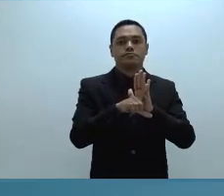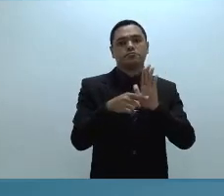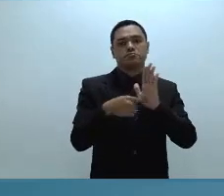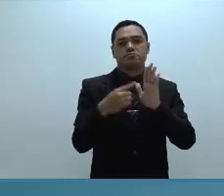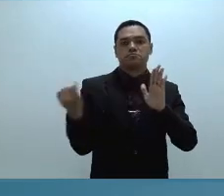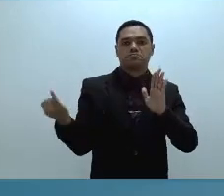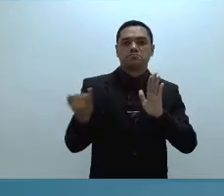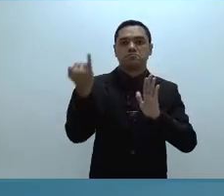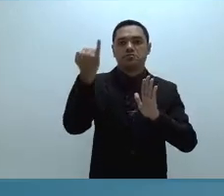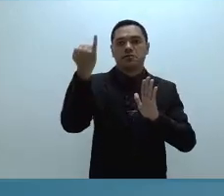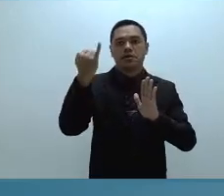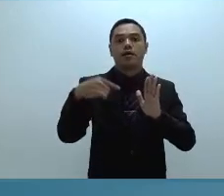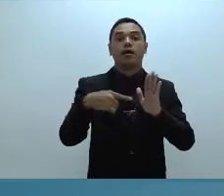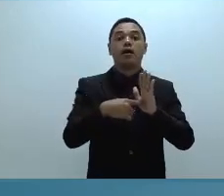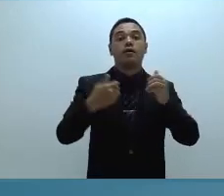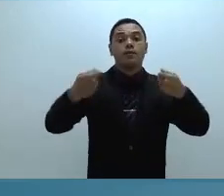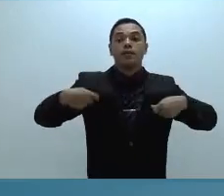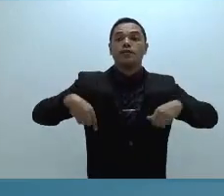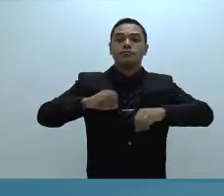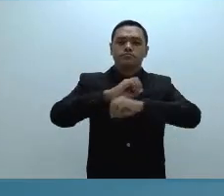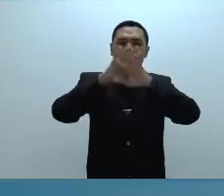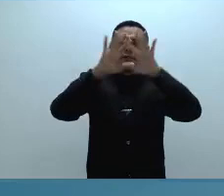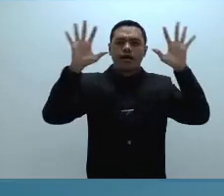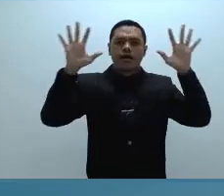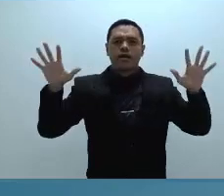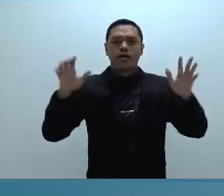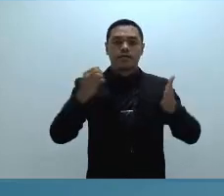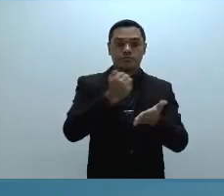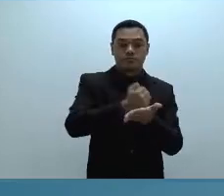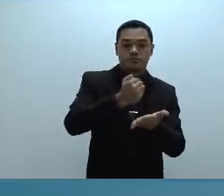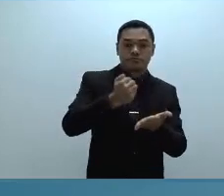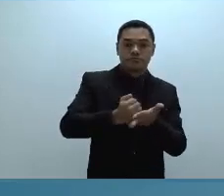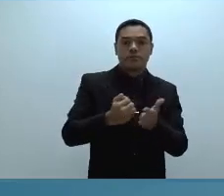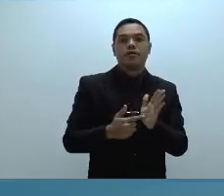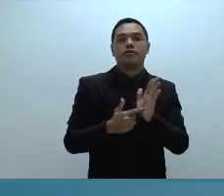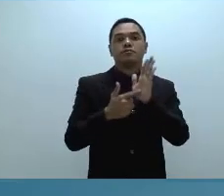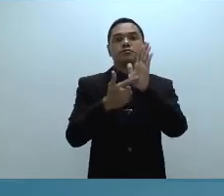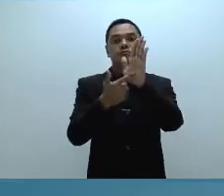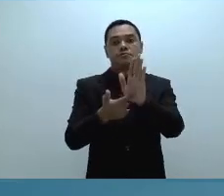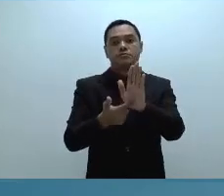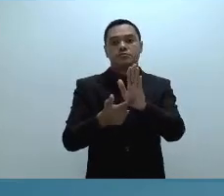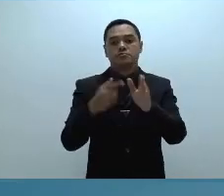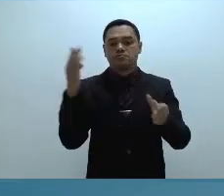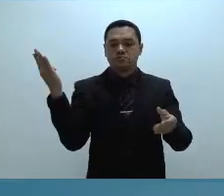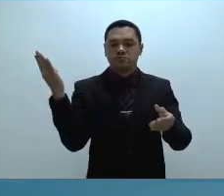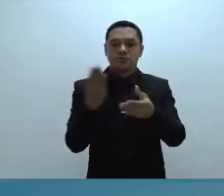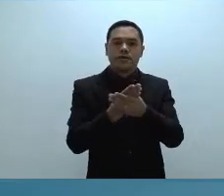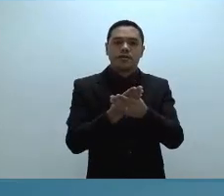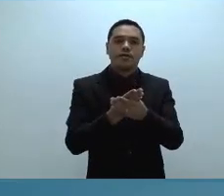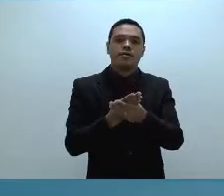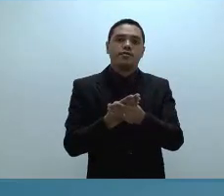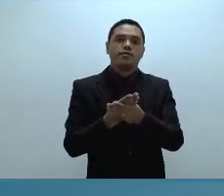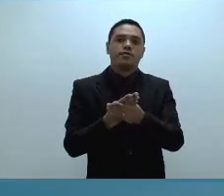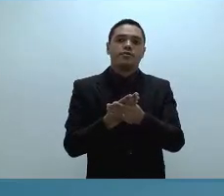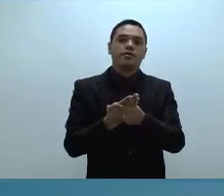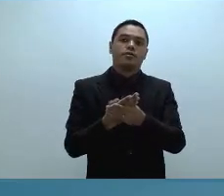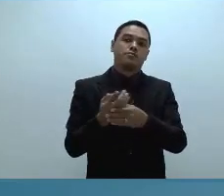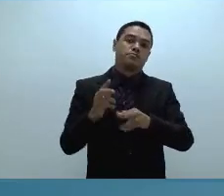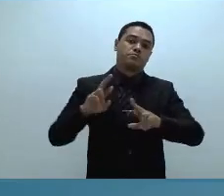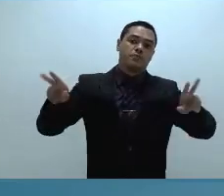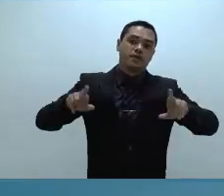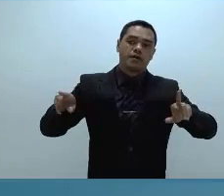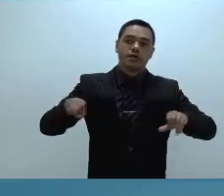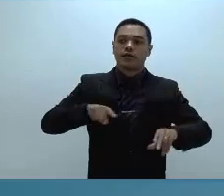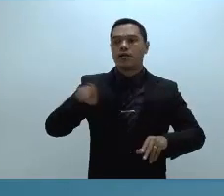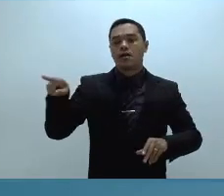ponto. Deve ser esclarecido que a certidão de folha 301 dos autos originais, ao contrário do que sustenta